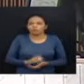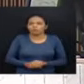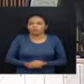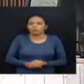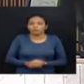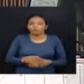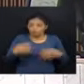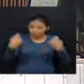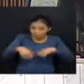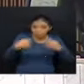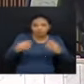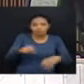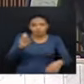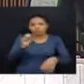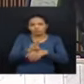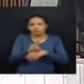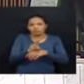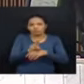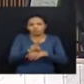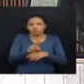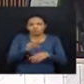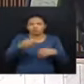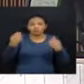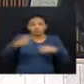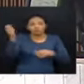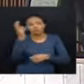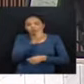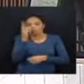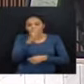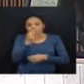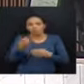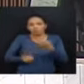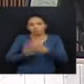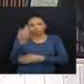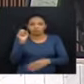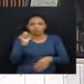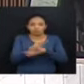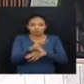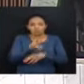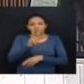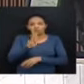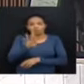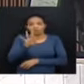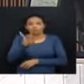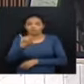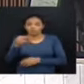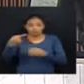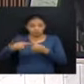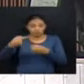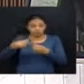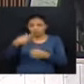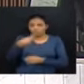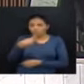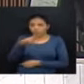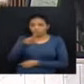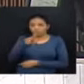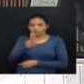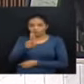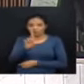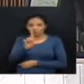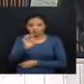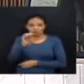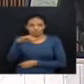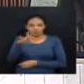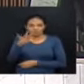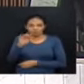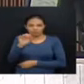é mais necessário e com mais urgente ter UTI mas o município como por dentro ó porque você tem UTI e